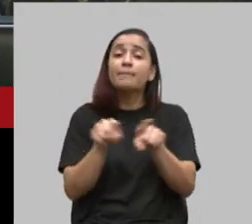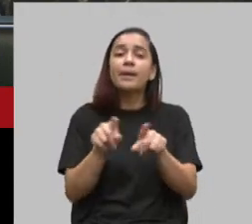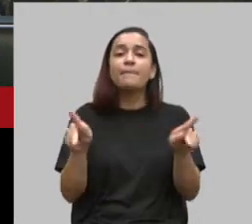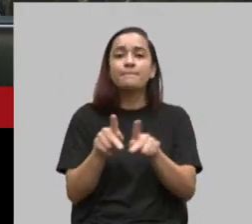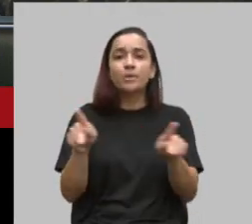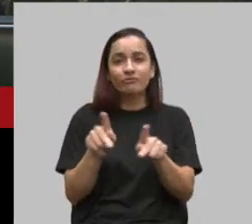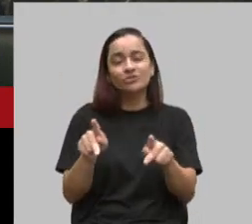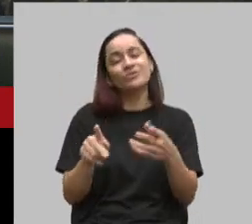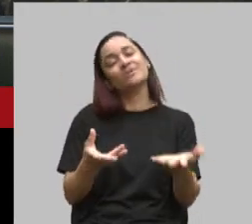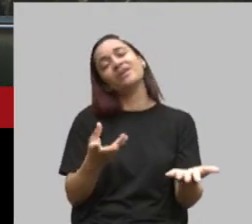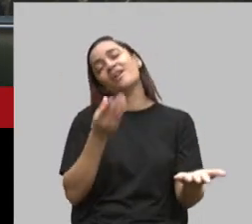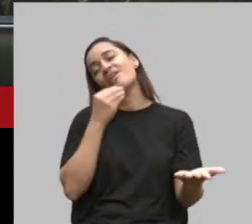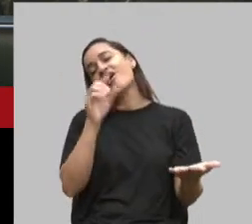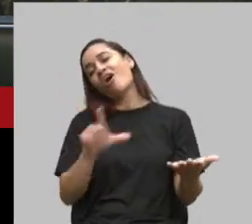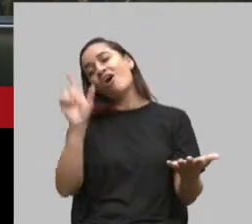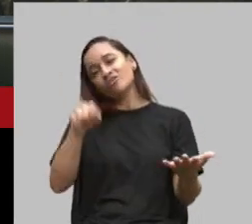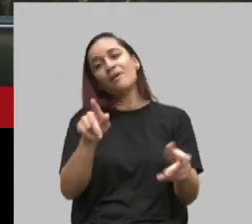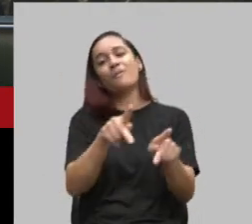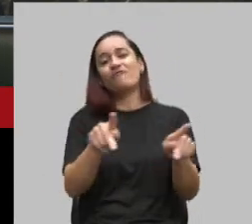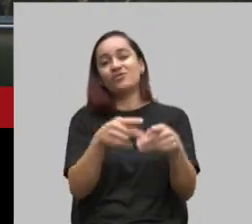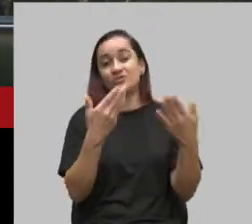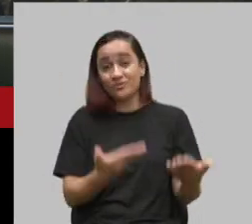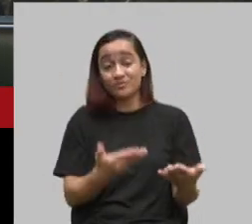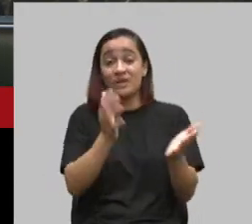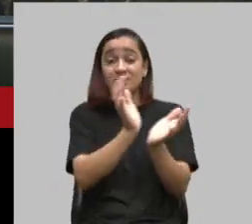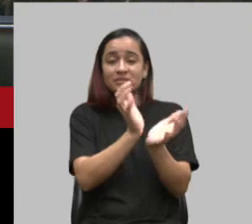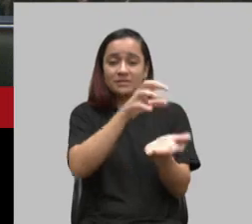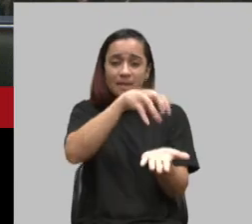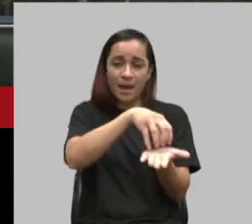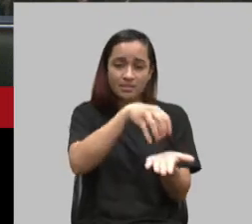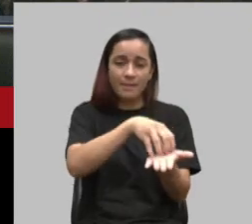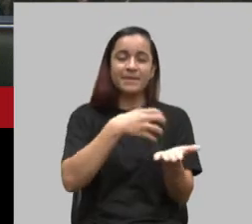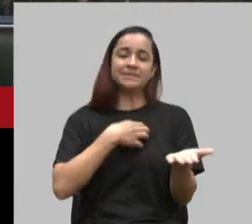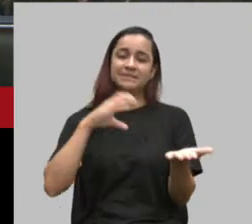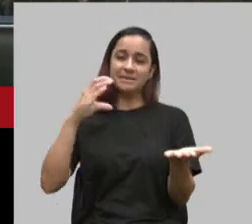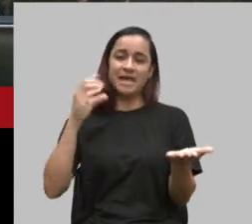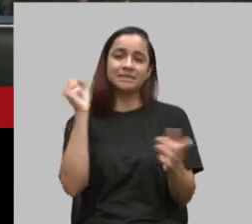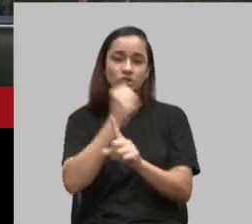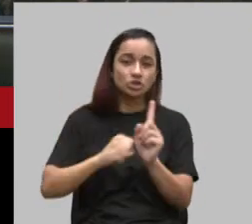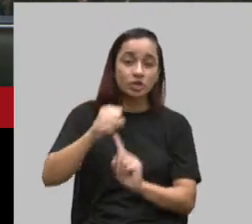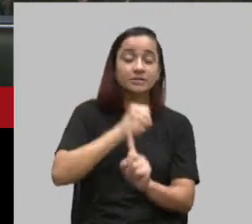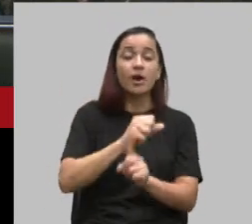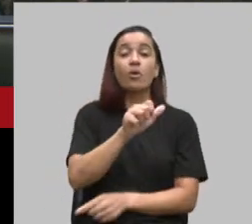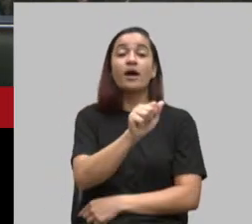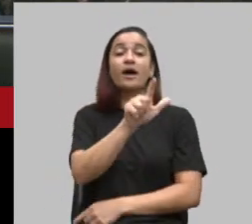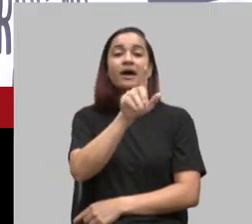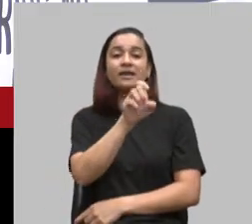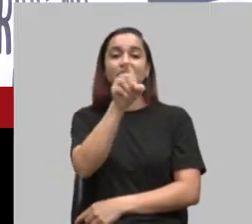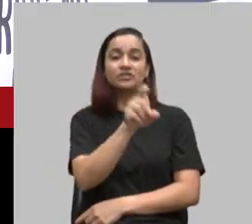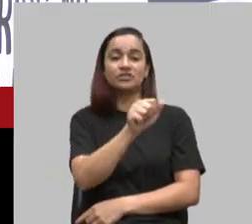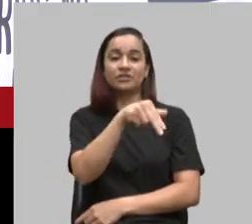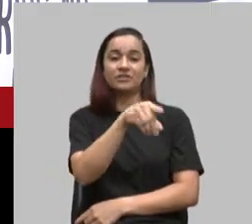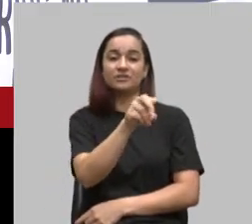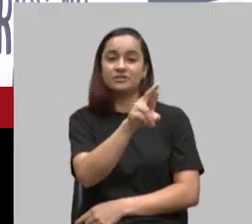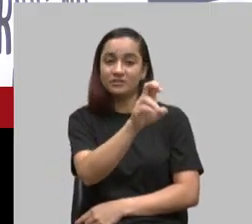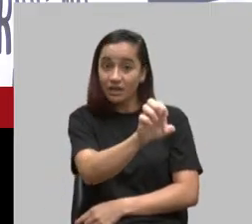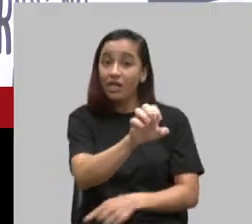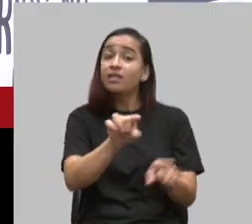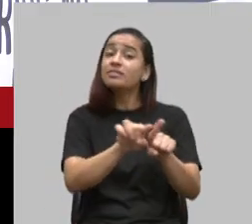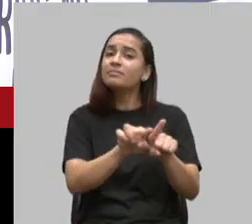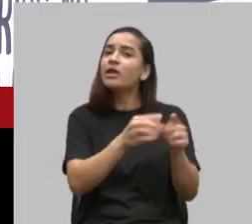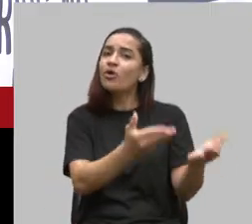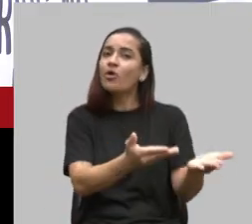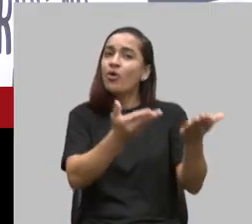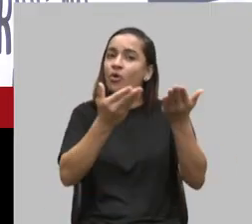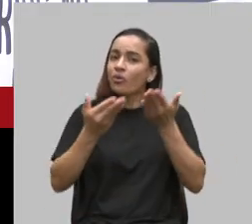professor departamento de Ciências Sociais o Alexandre usto Teixeira eh e convidá-lo também para que partilhe desse momento